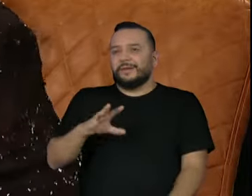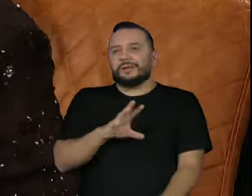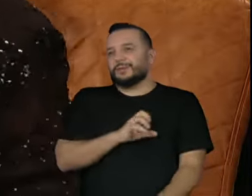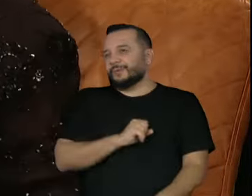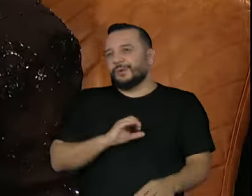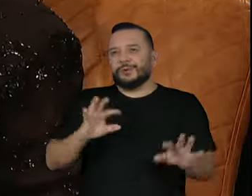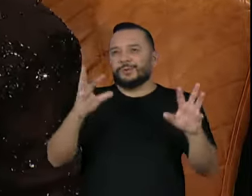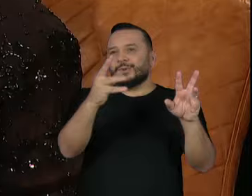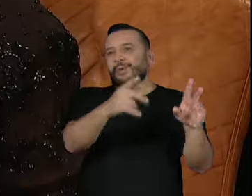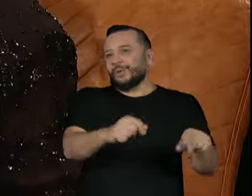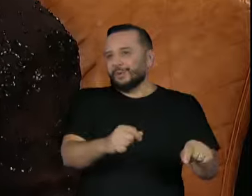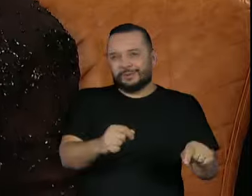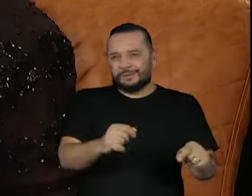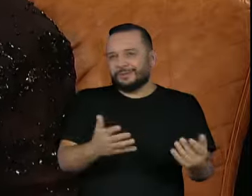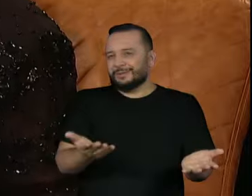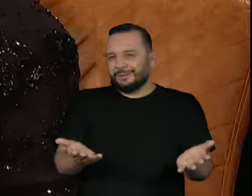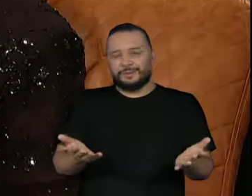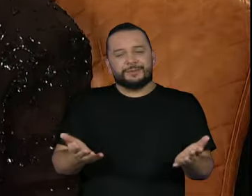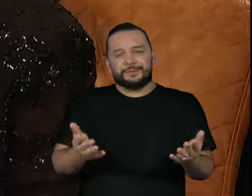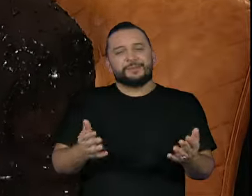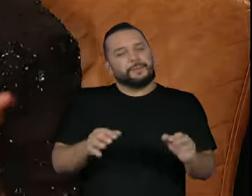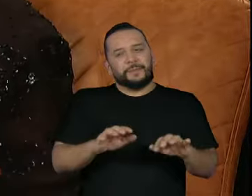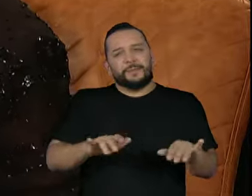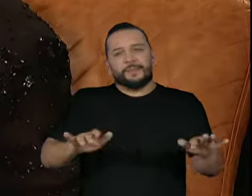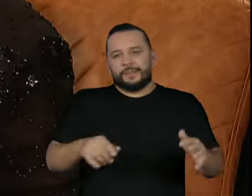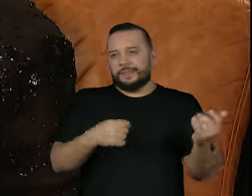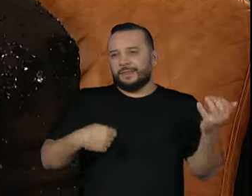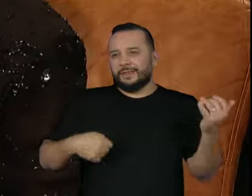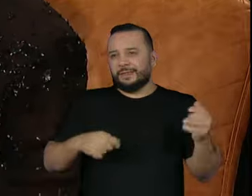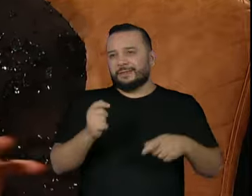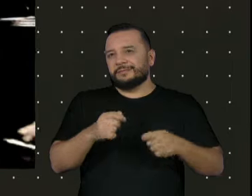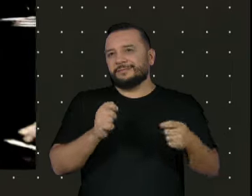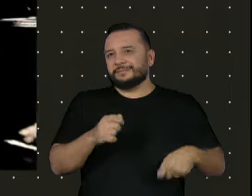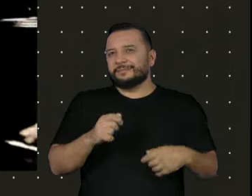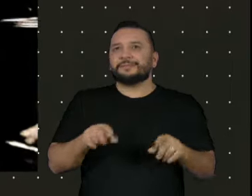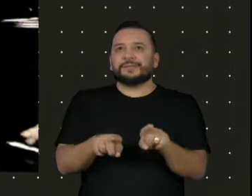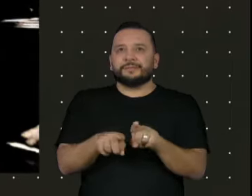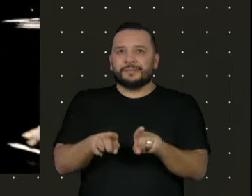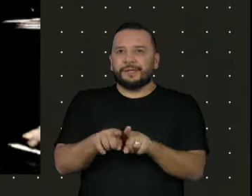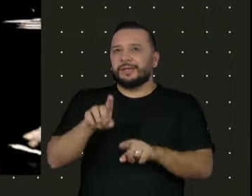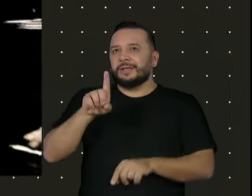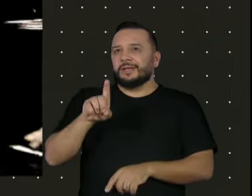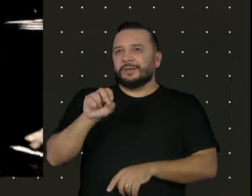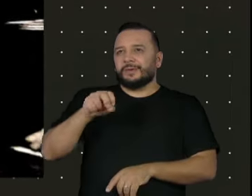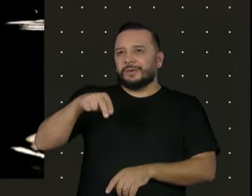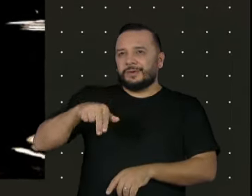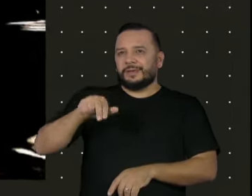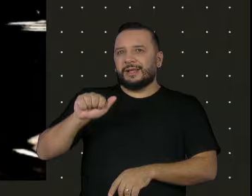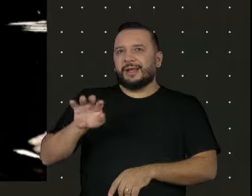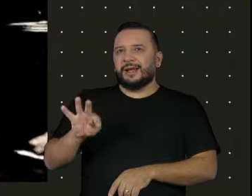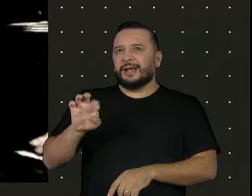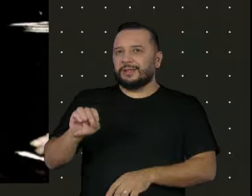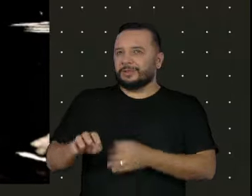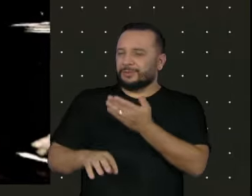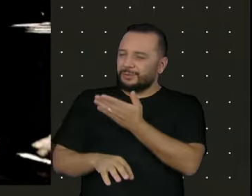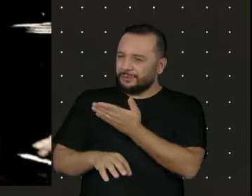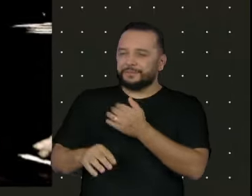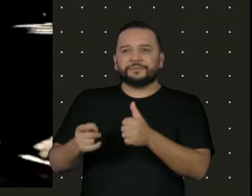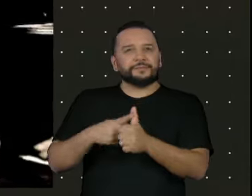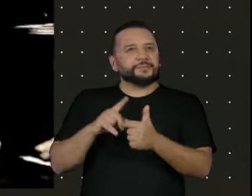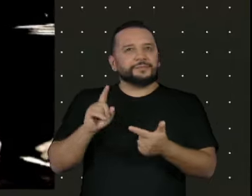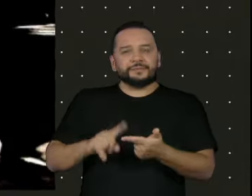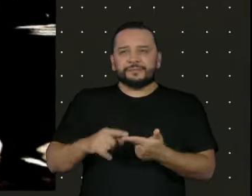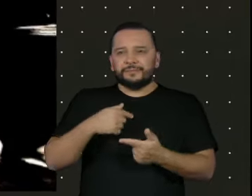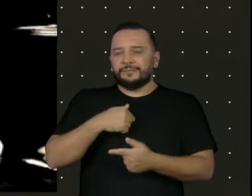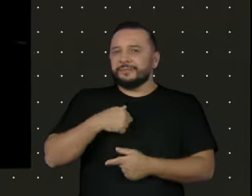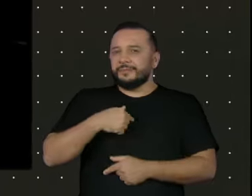músicos. E, conclusão, depois o Donato, o balanço do Donato, né? As canjas do Johnny